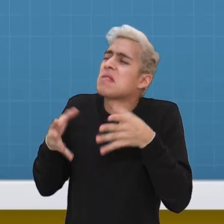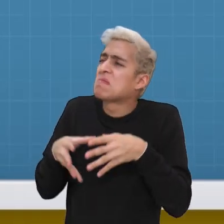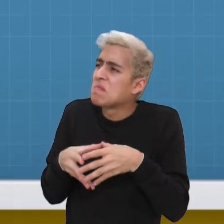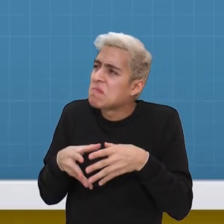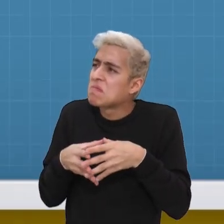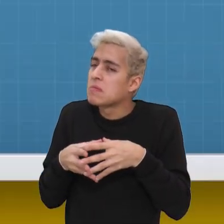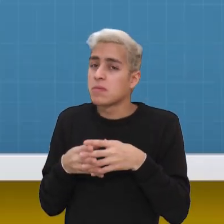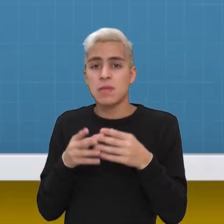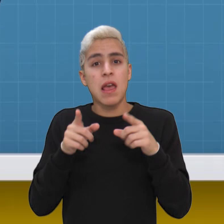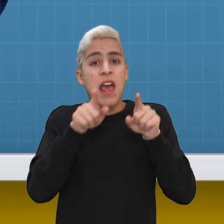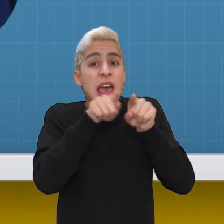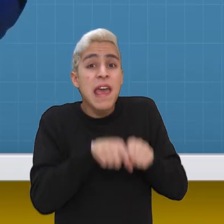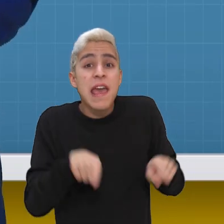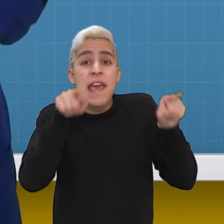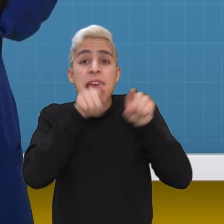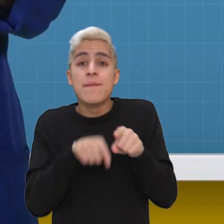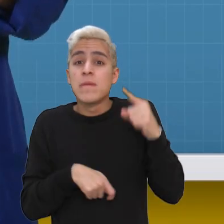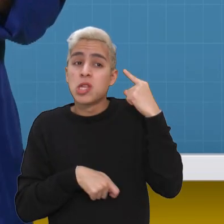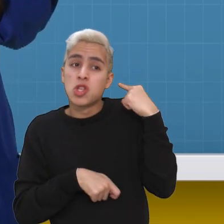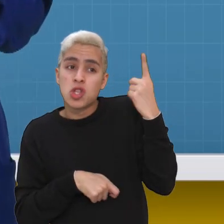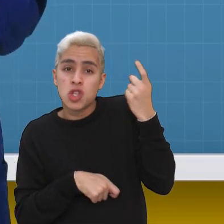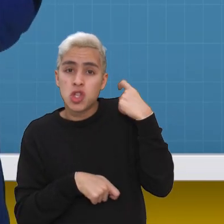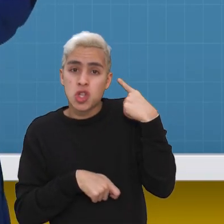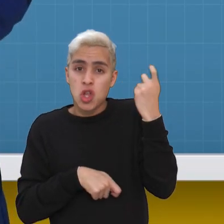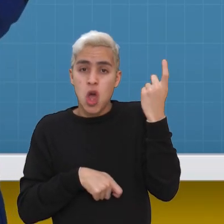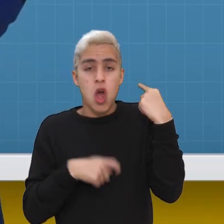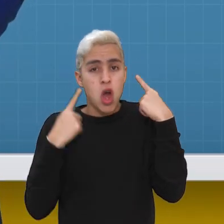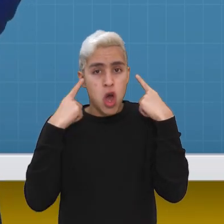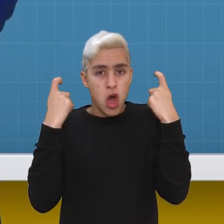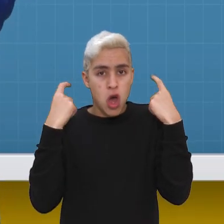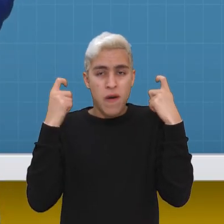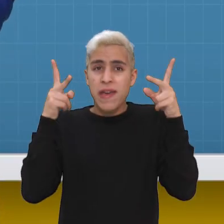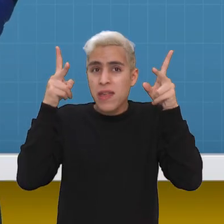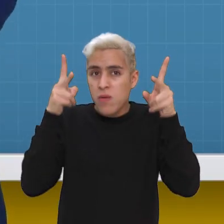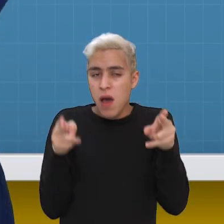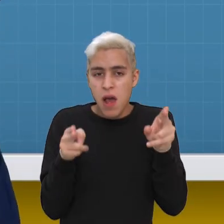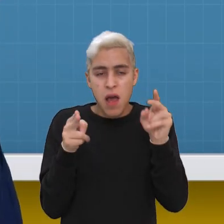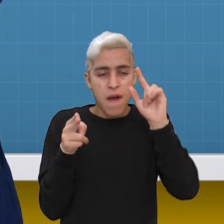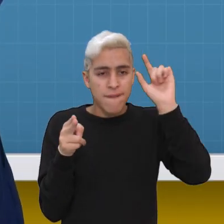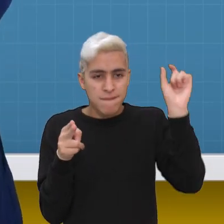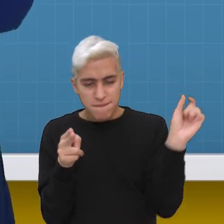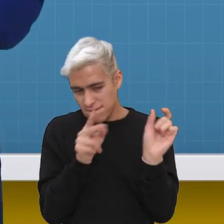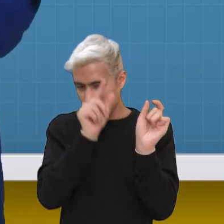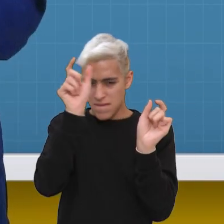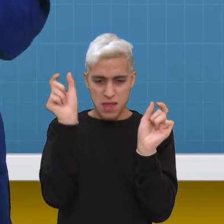professora? Repetição de sons iguais